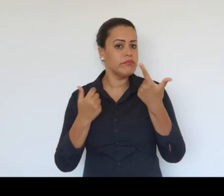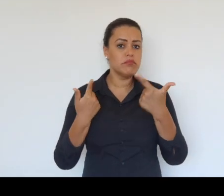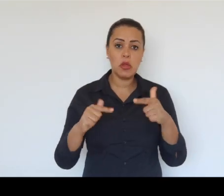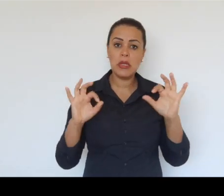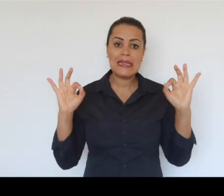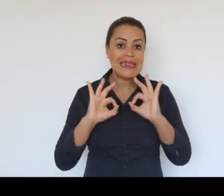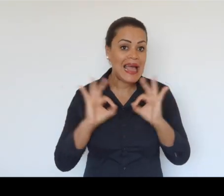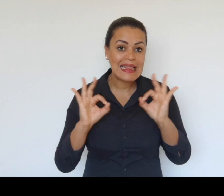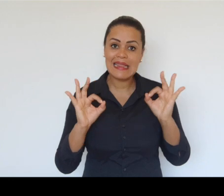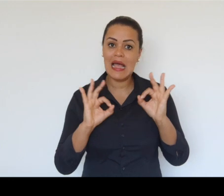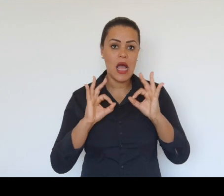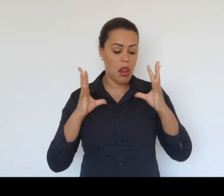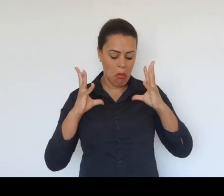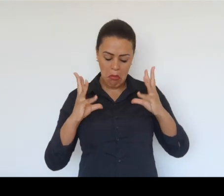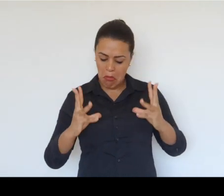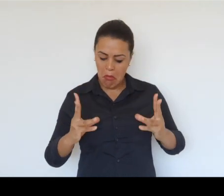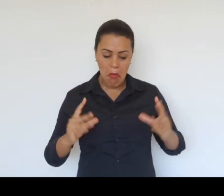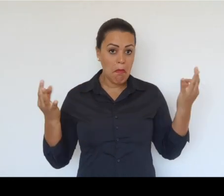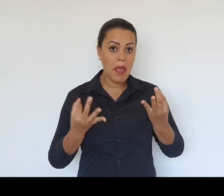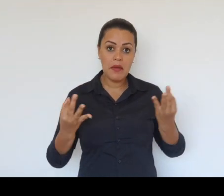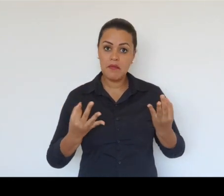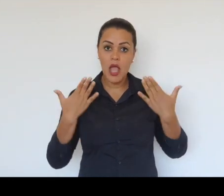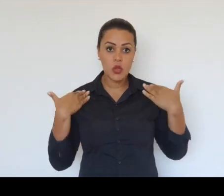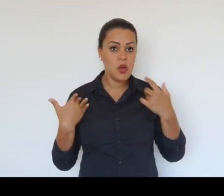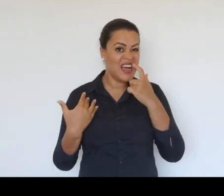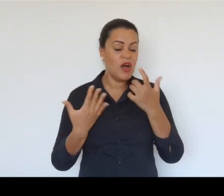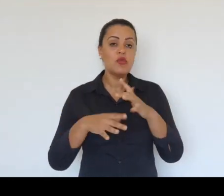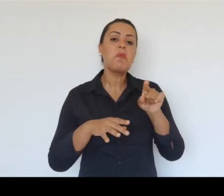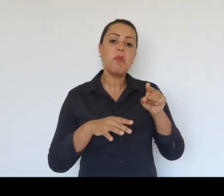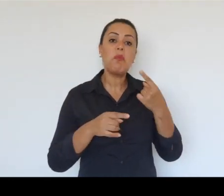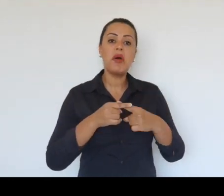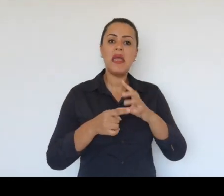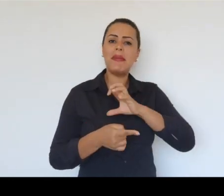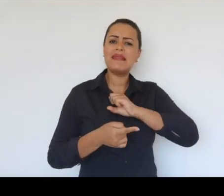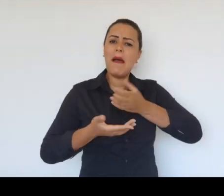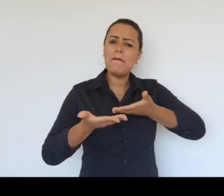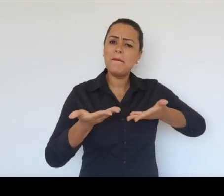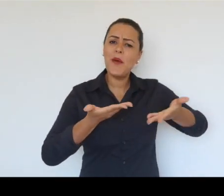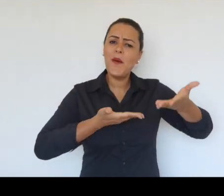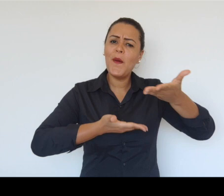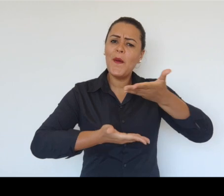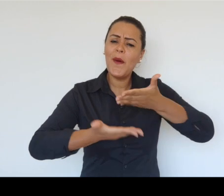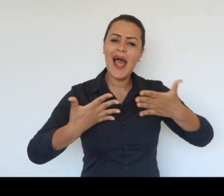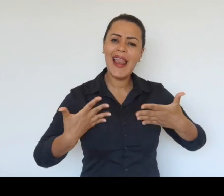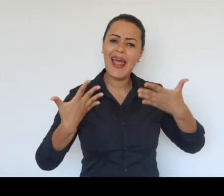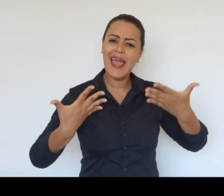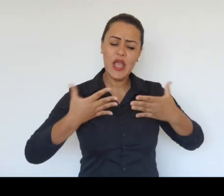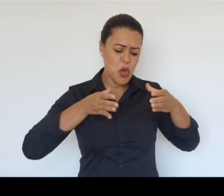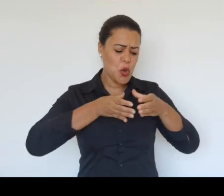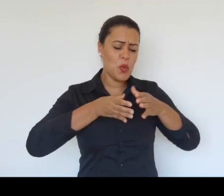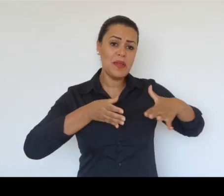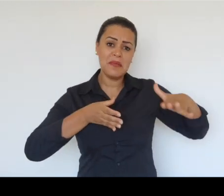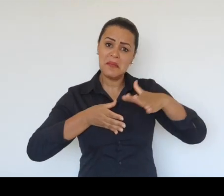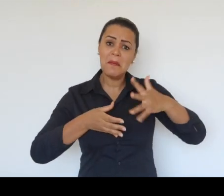tem são recuperadas. Eu imagino que eles se dessem muito bem, talvez até fossem um povo bem alegre,